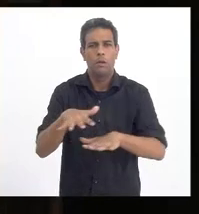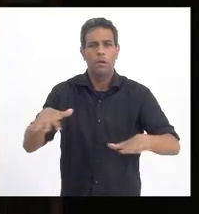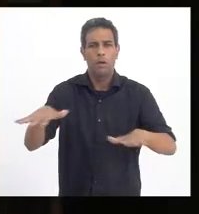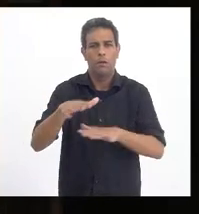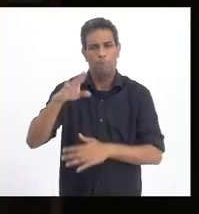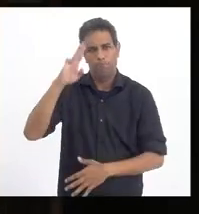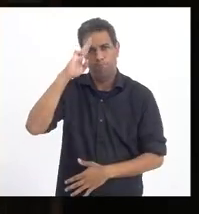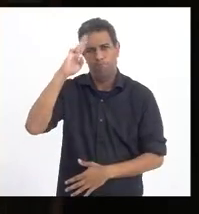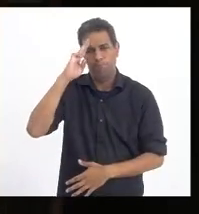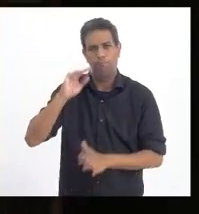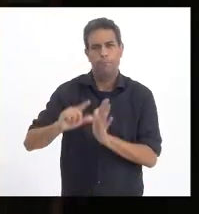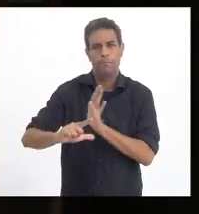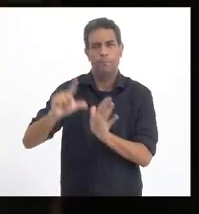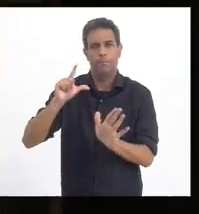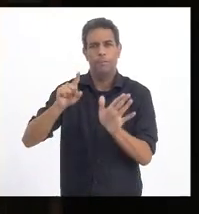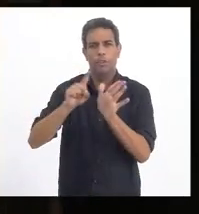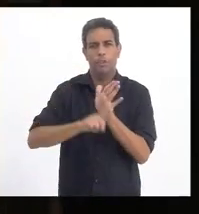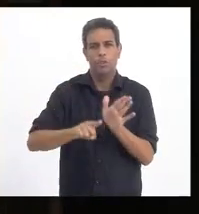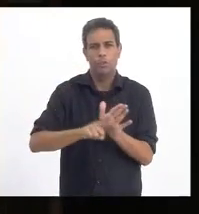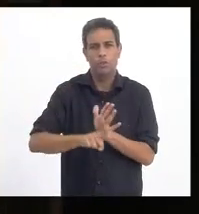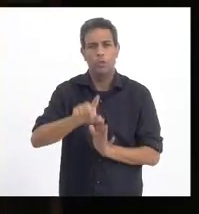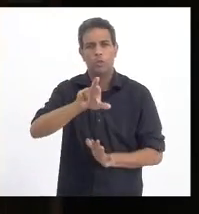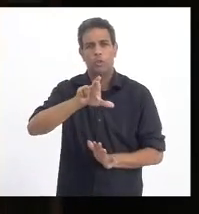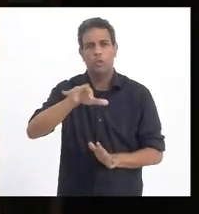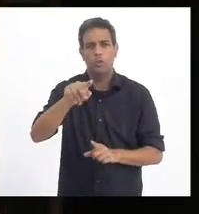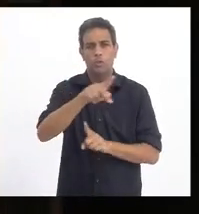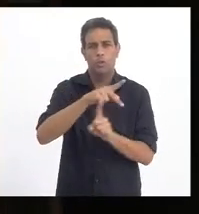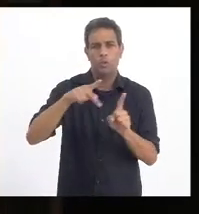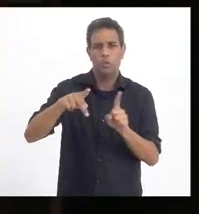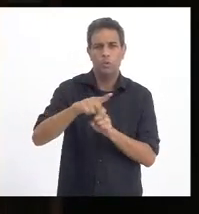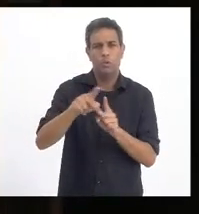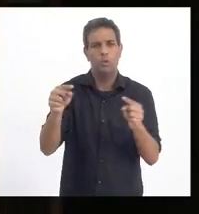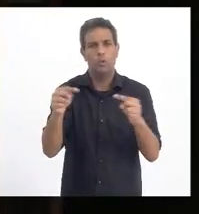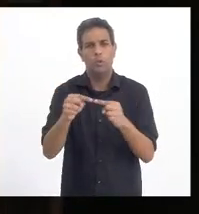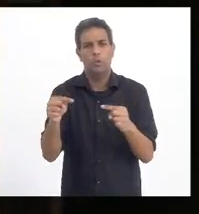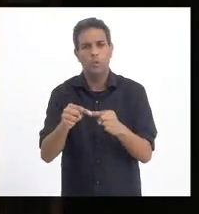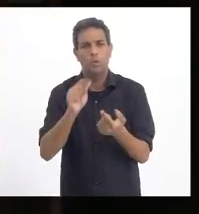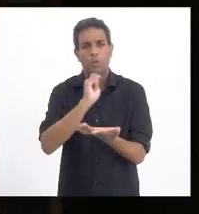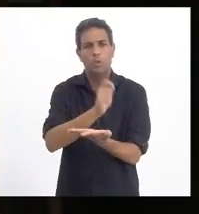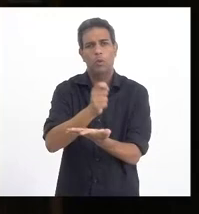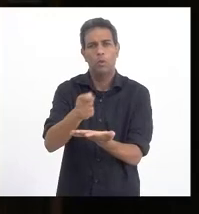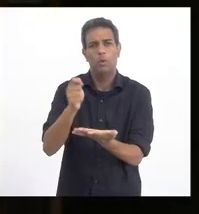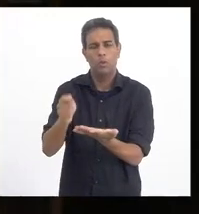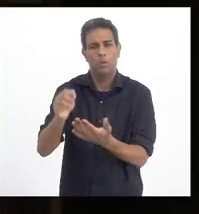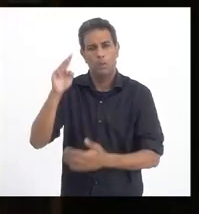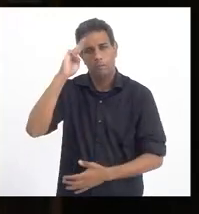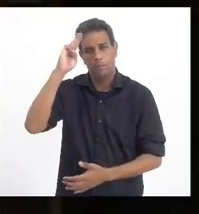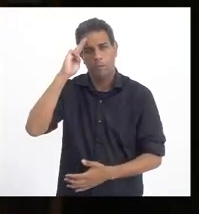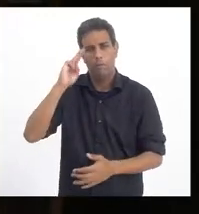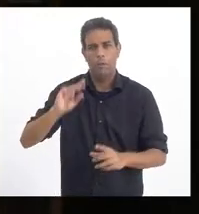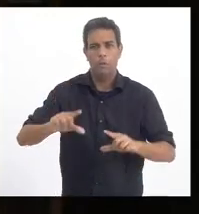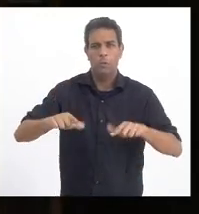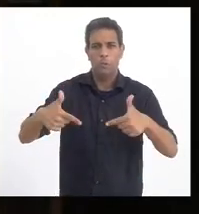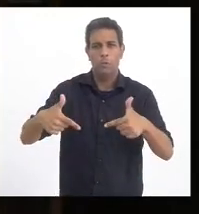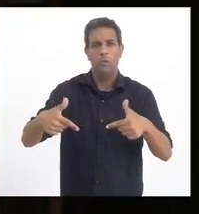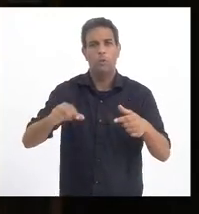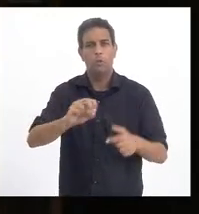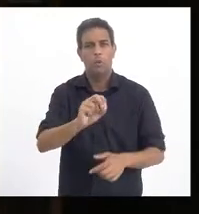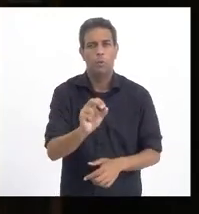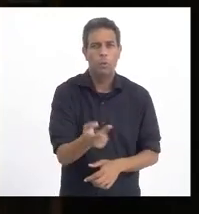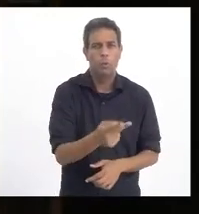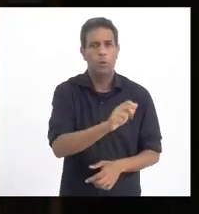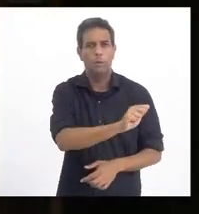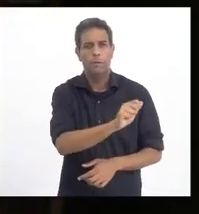militar que é o antigo desconto Rio previdência hoje esse desconto é chamado contribuição militar ativo ou contribuição